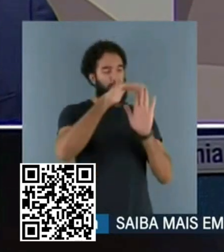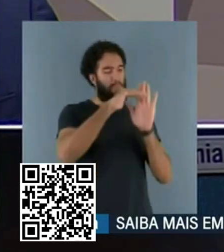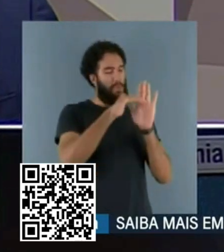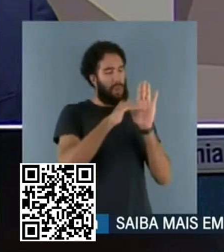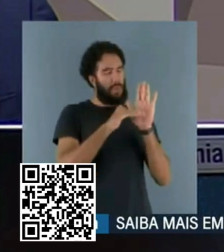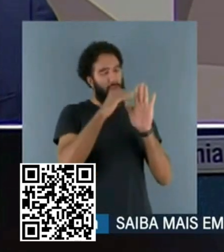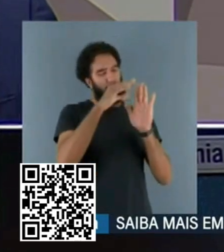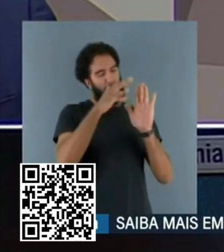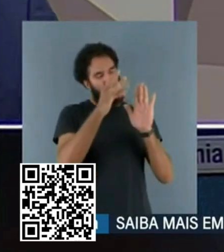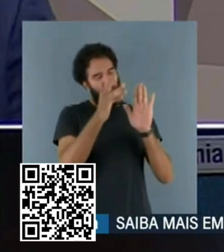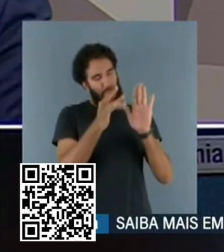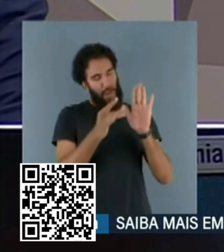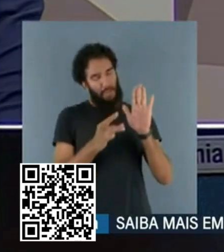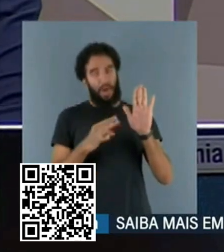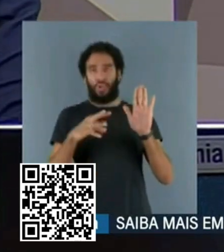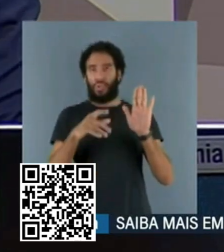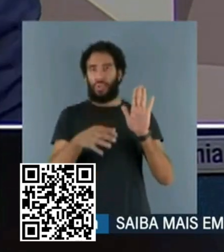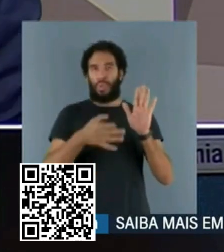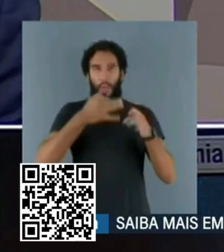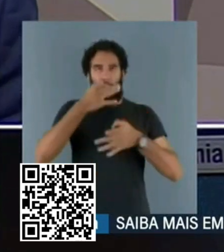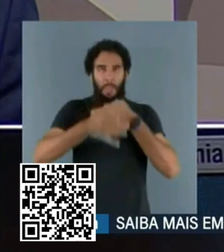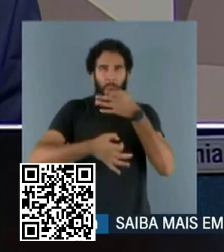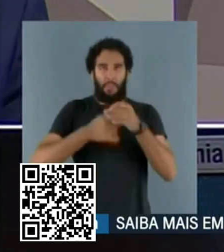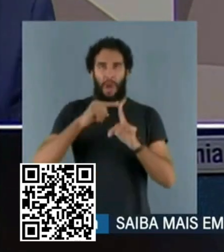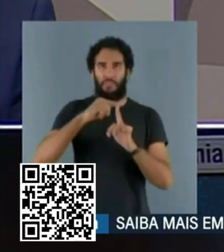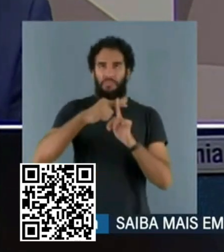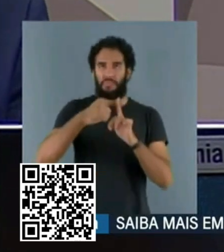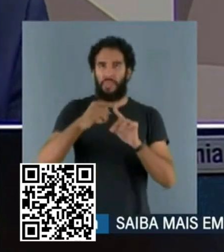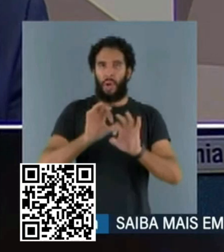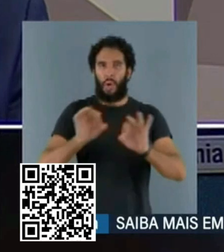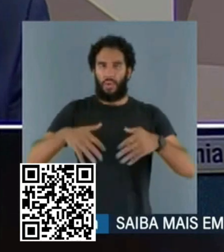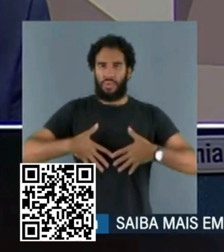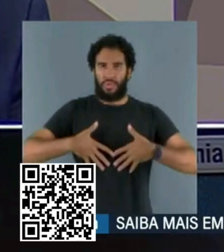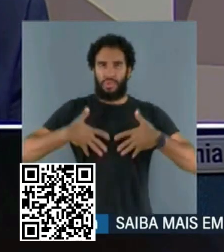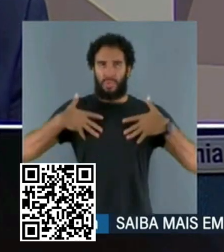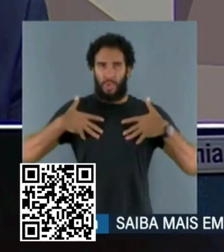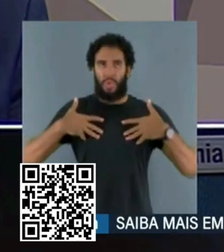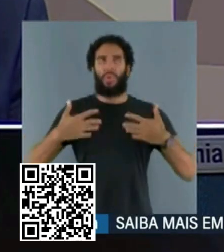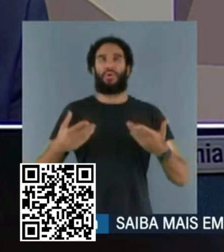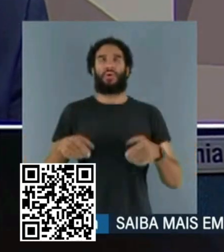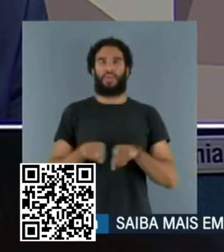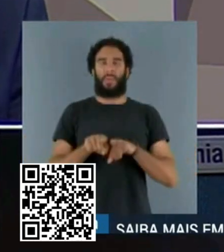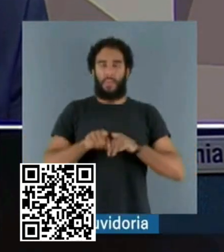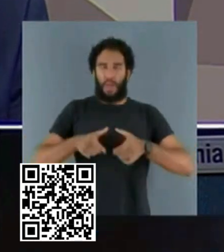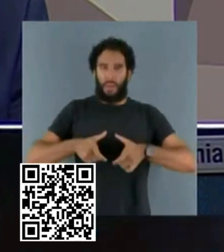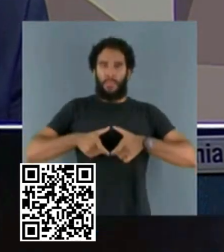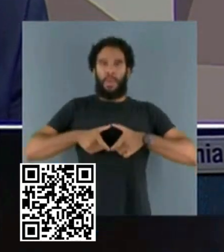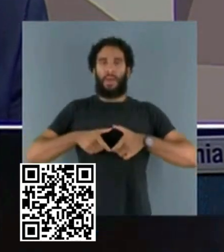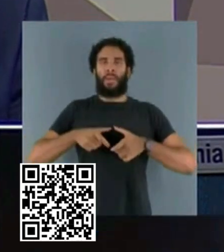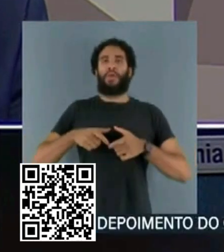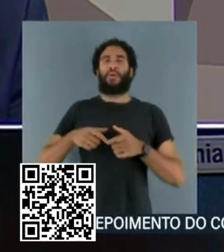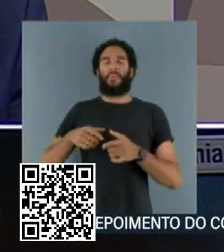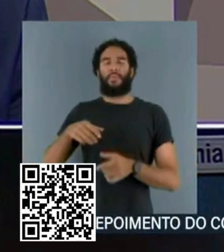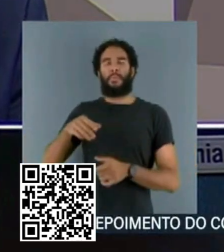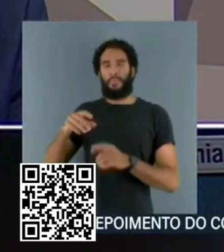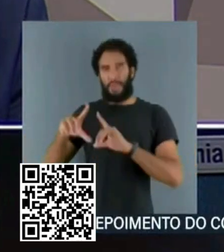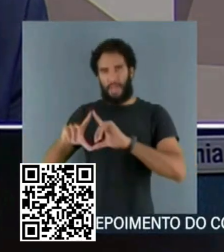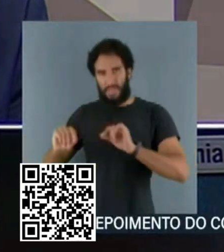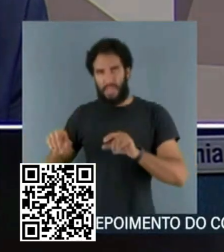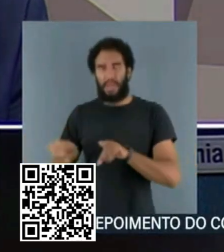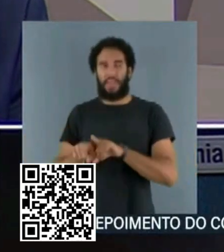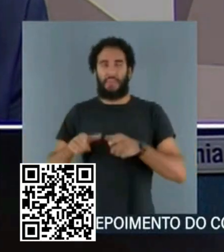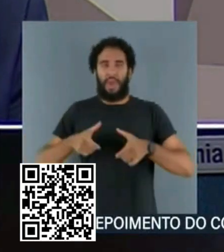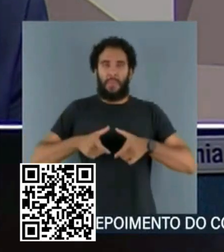profissional, elogios e diversas condecorações de honra ao mérito, dentre eles Medalha Mérito Brasília, Medalha Tiradentes Grau